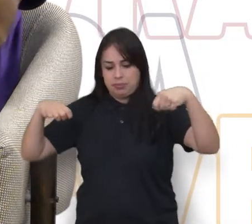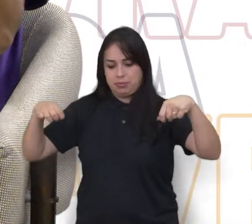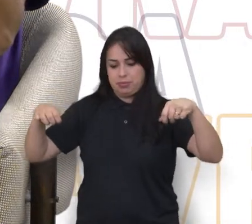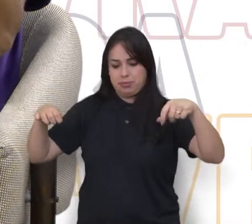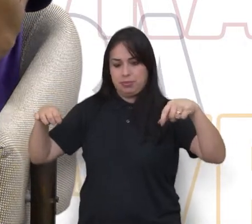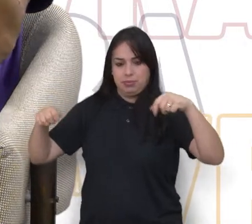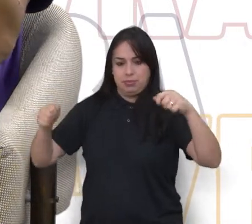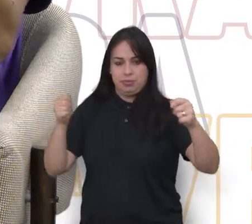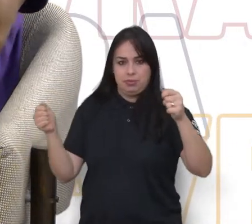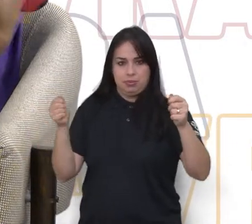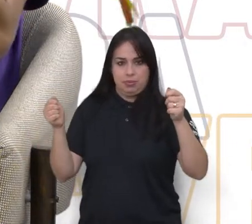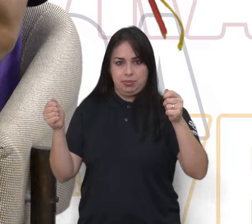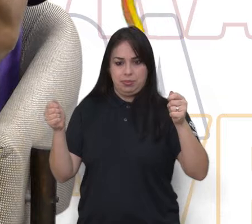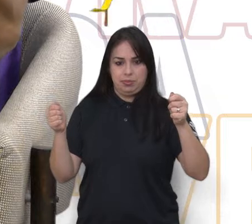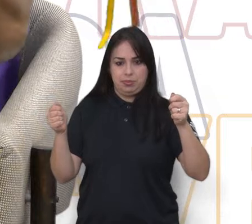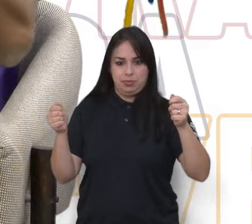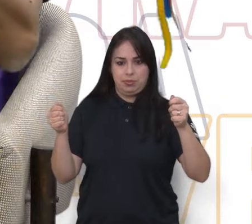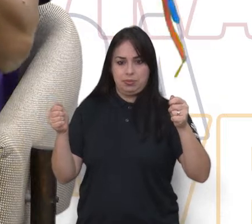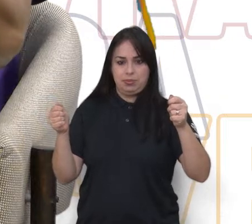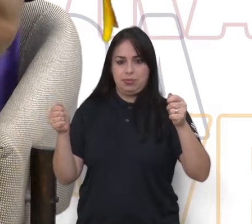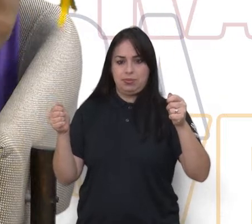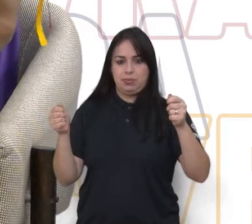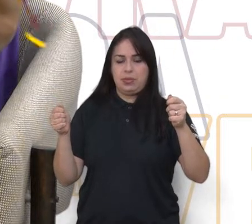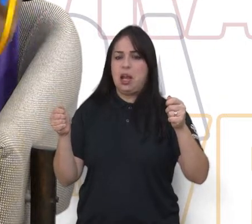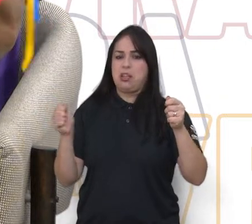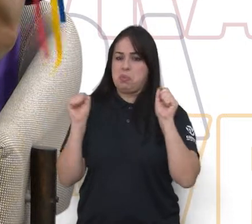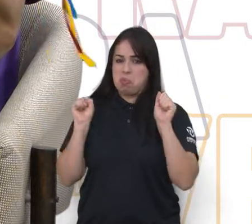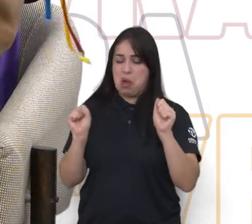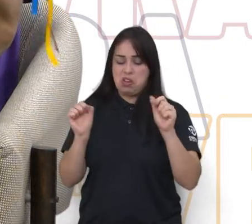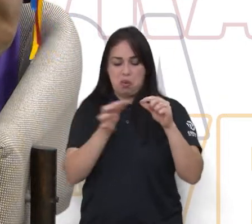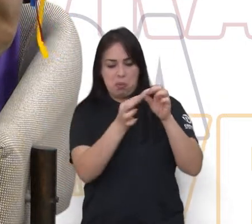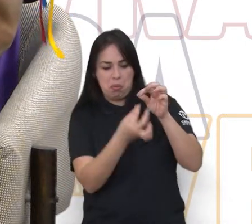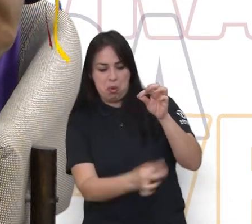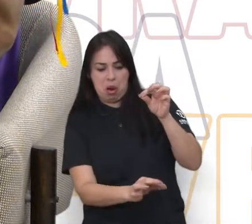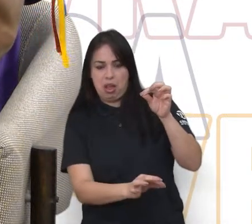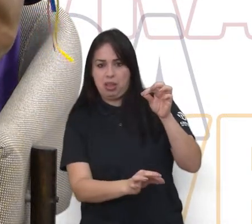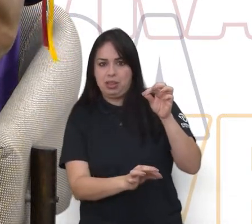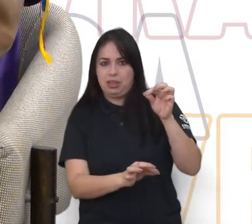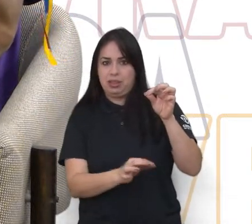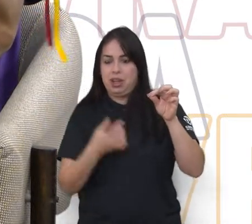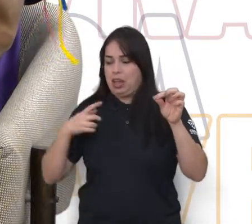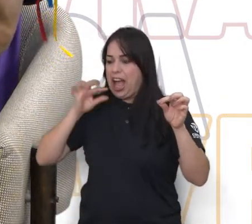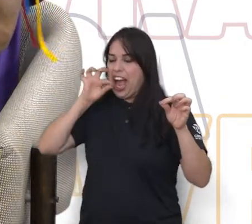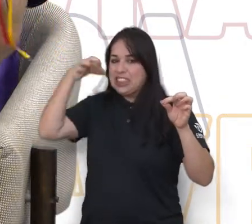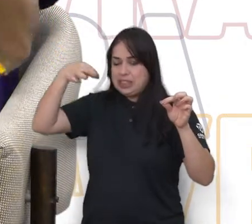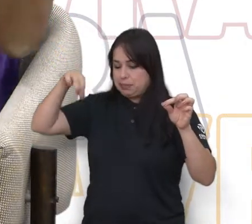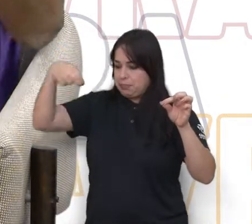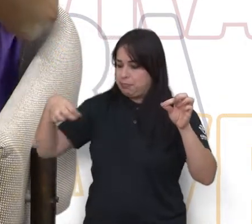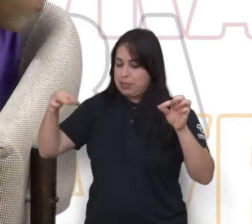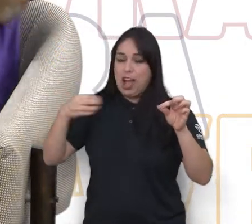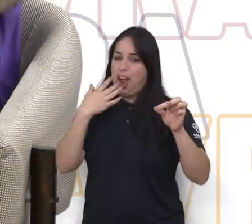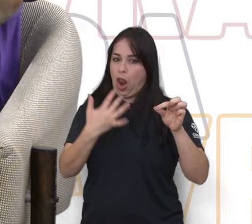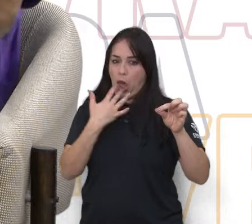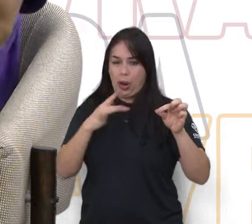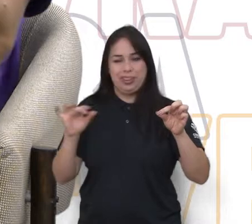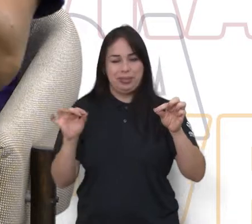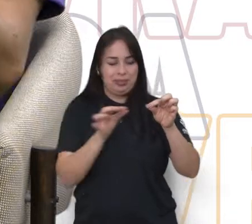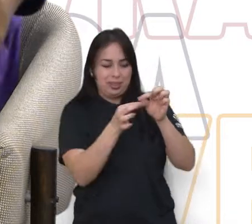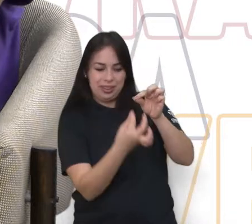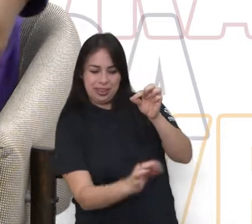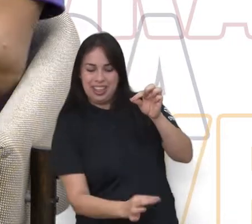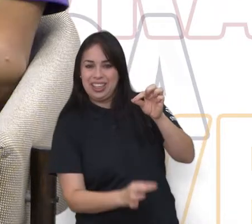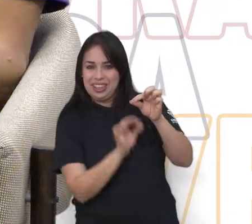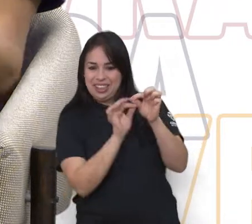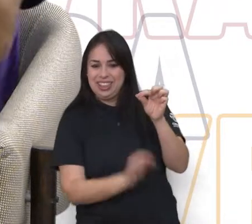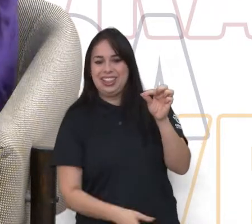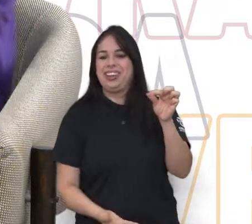madeirinha não fugir daqui. Aí você pode enfeitar. Aqui eu enfeitei com durex colorido. Durex colorido e pendurei umas fitinhas